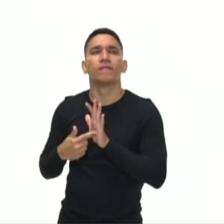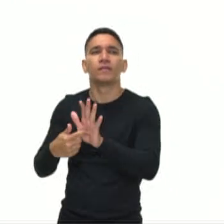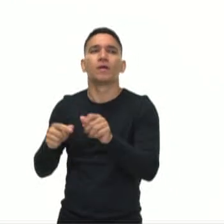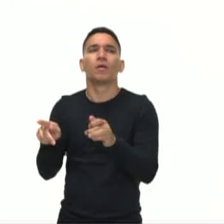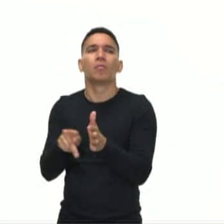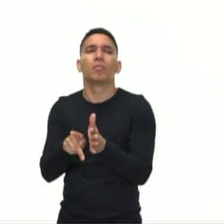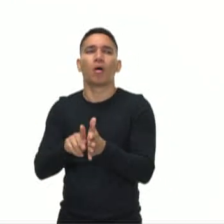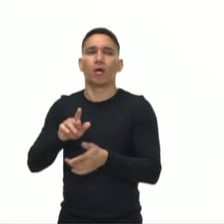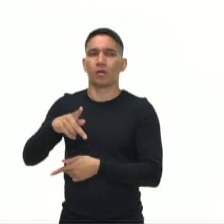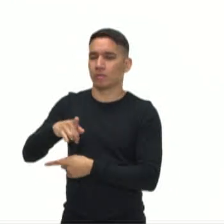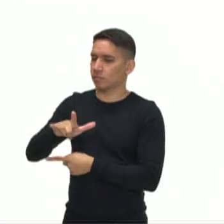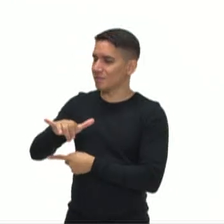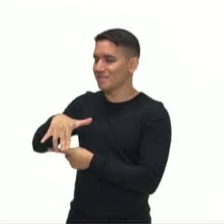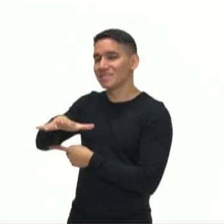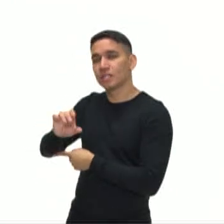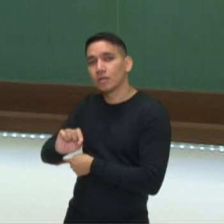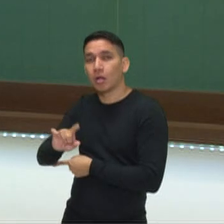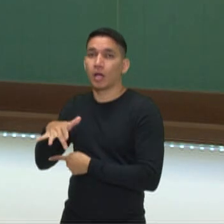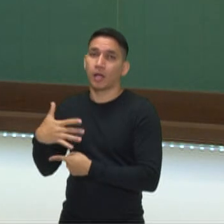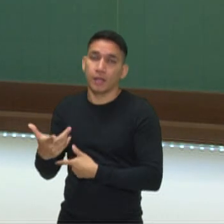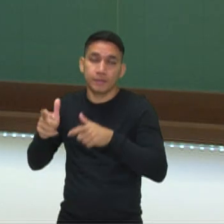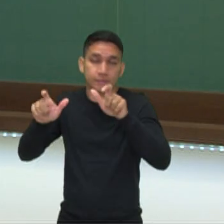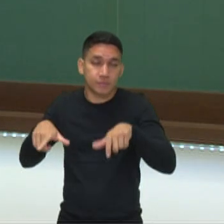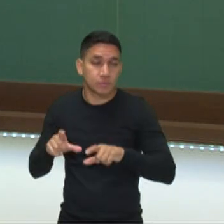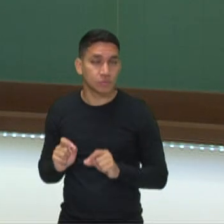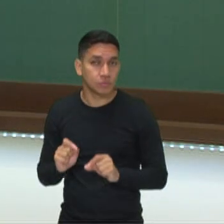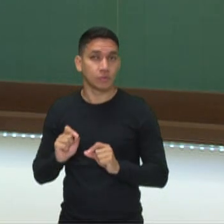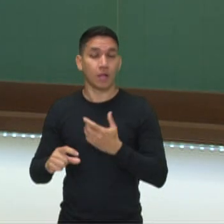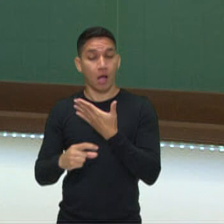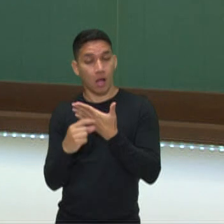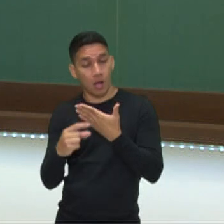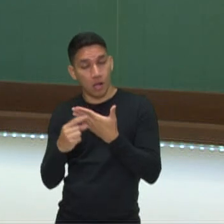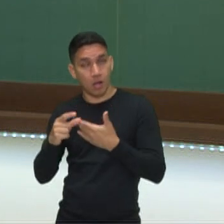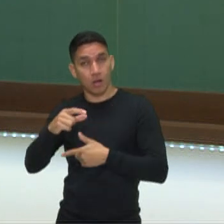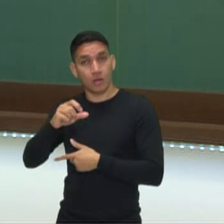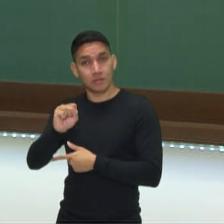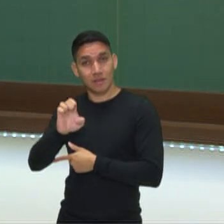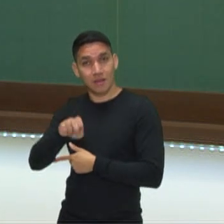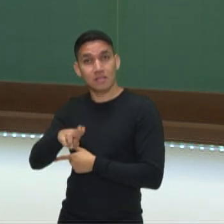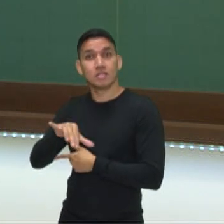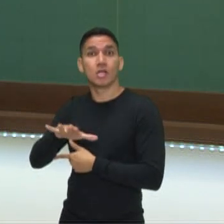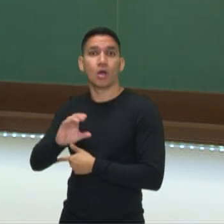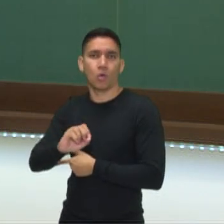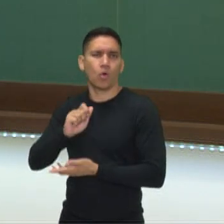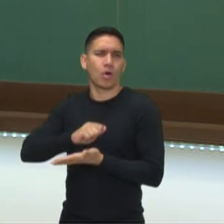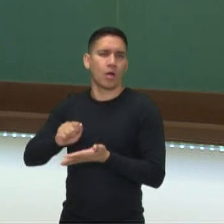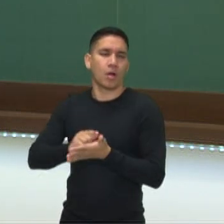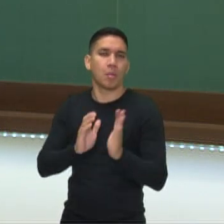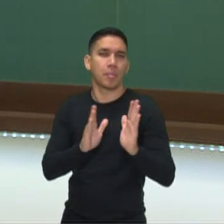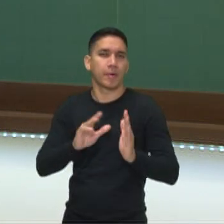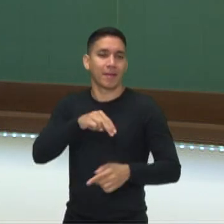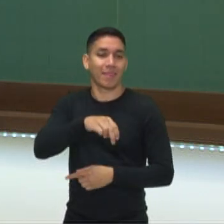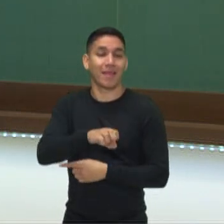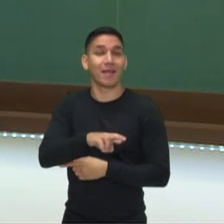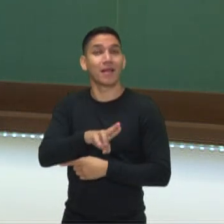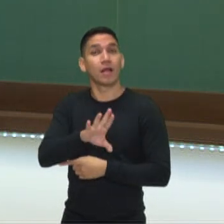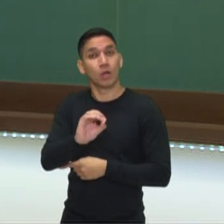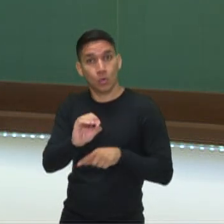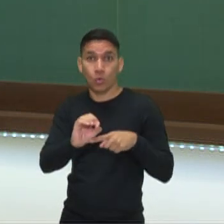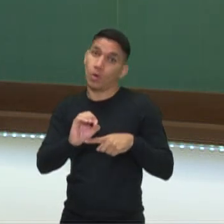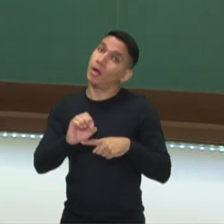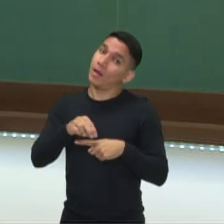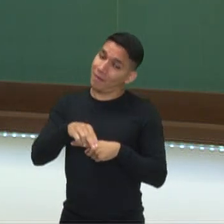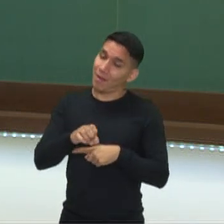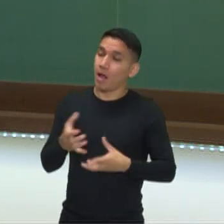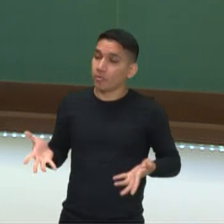grande defensor da cultura, lamenta. Ou seja, Sêneca, ele foi o grande autor, ele escreveu na época de Nero. Apesar de Nero, ele incentivar a